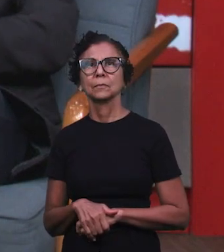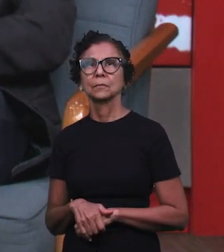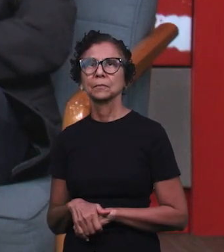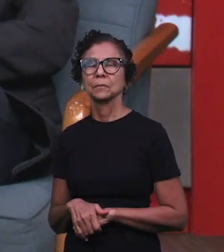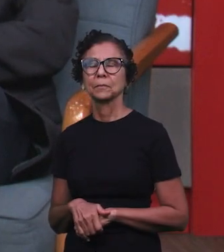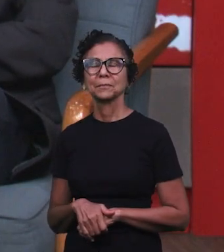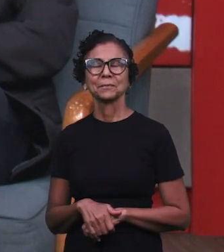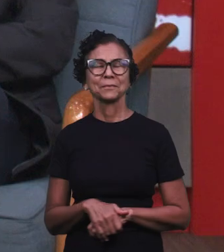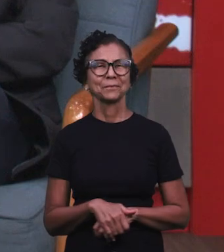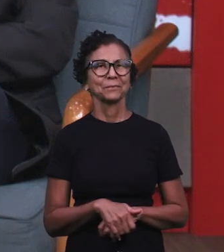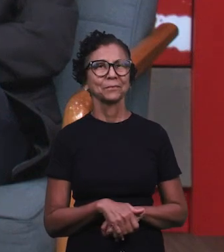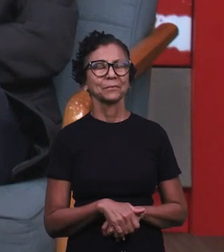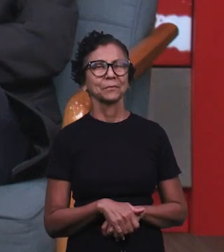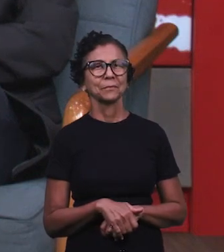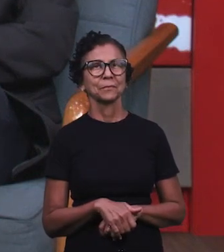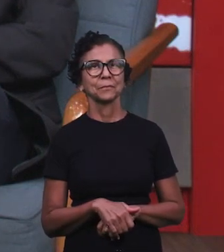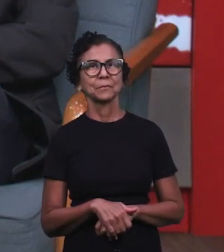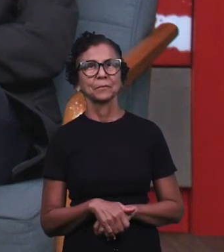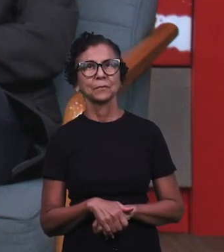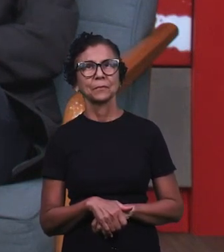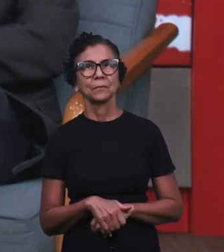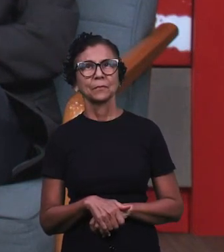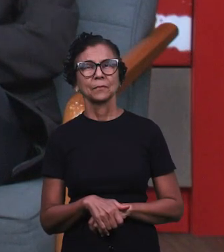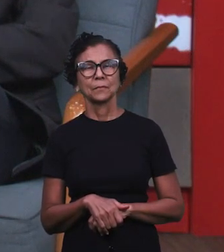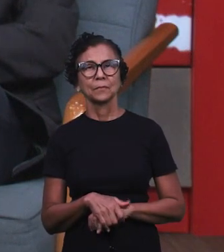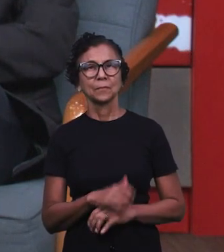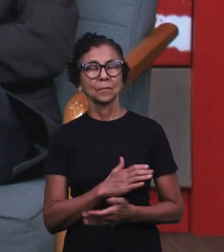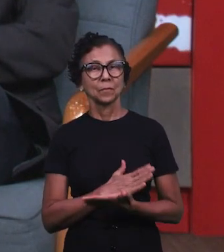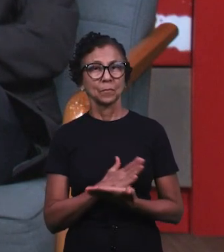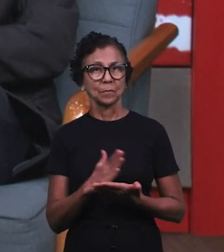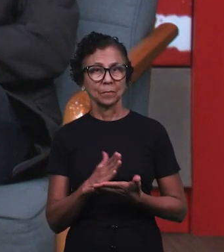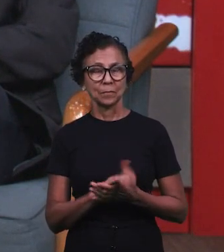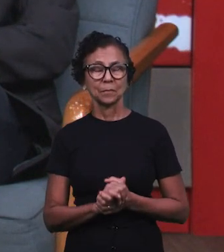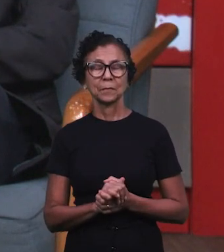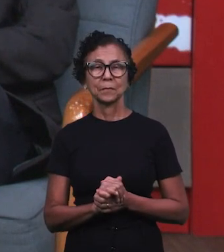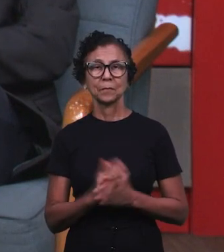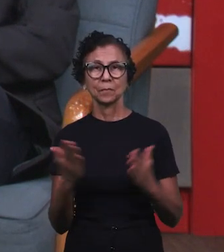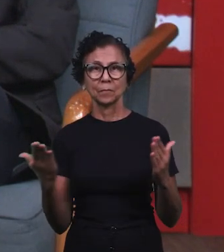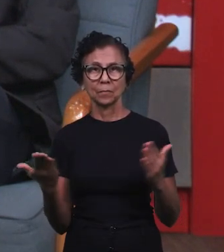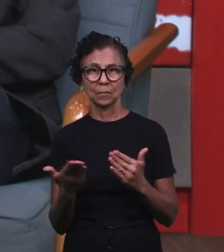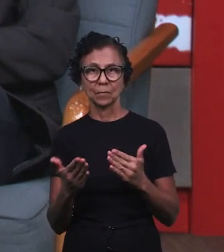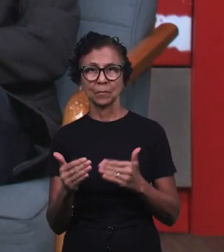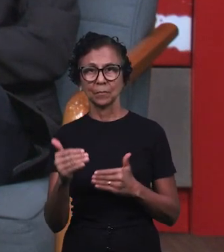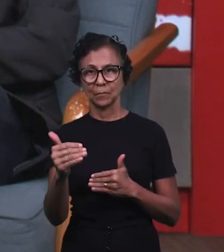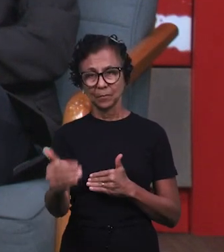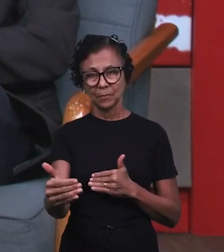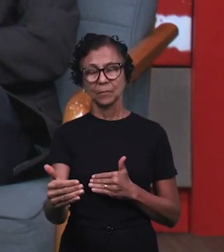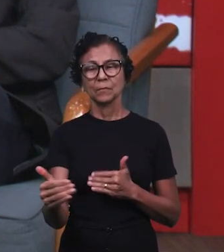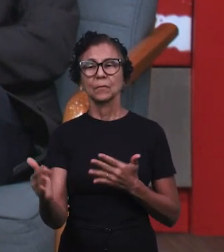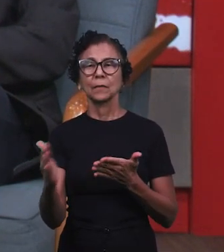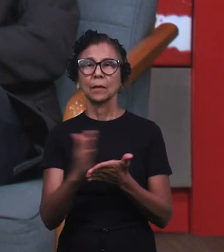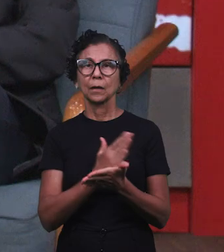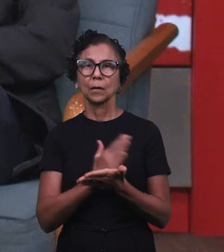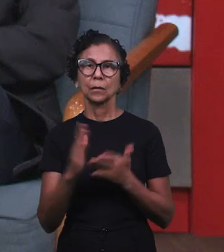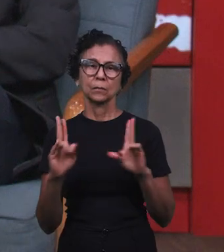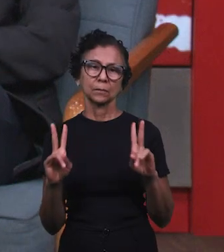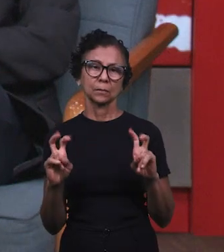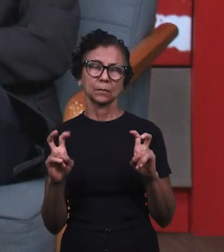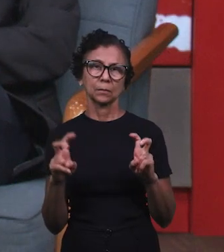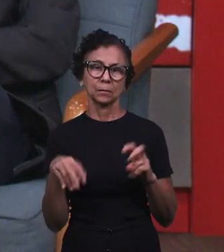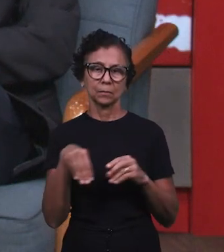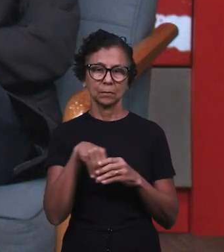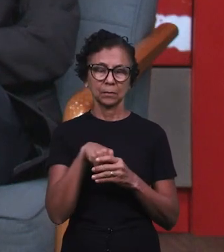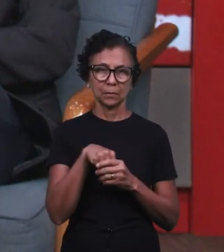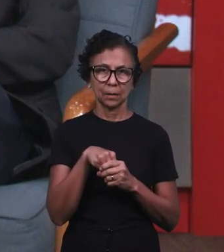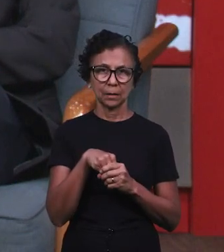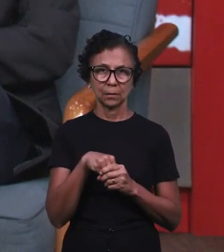Nós vamos começar, a partir de hoje, abordando alguns assuntos dentro